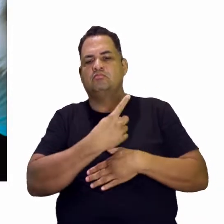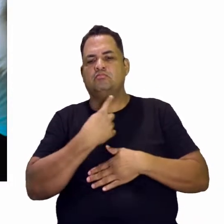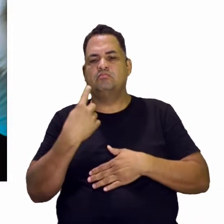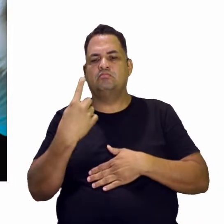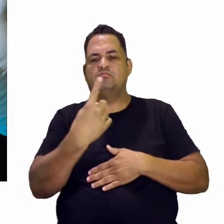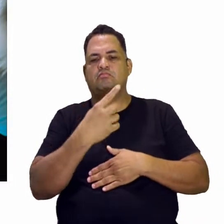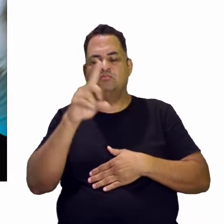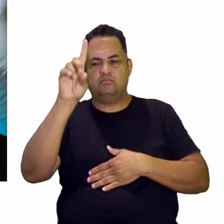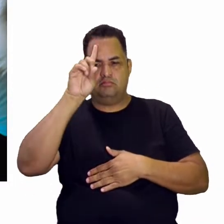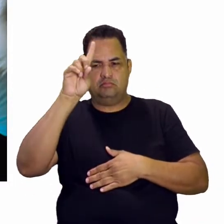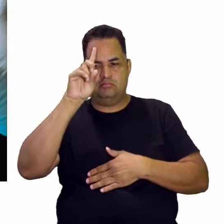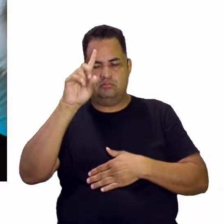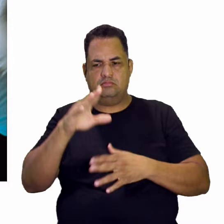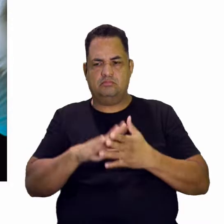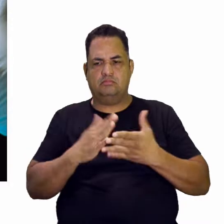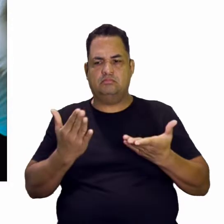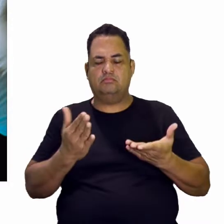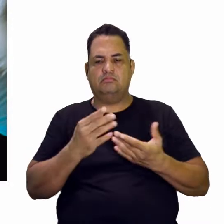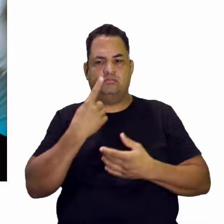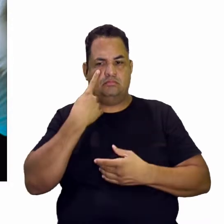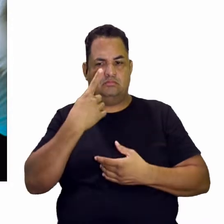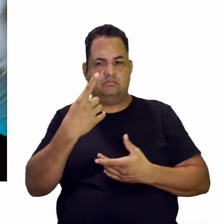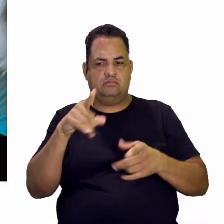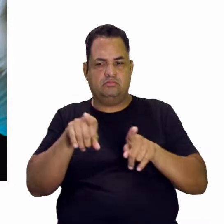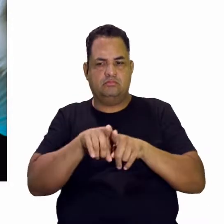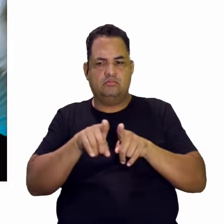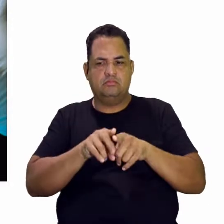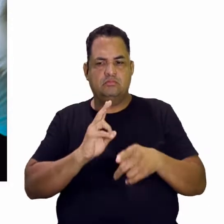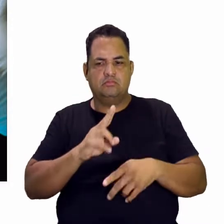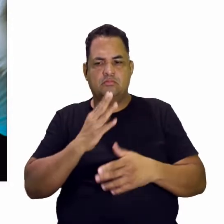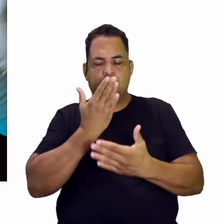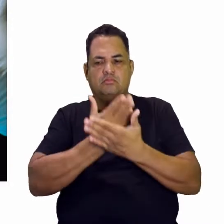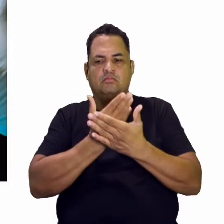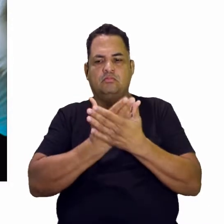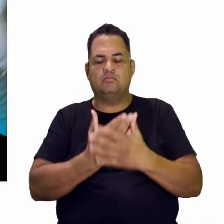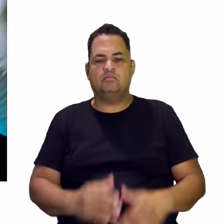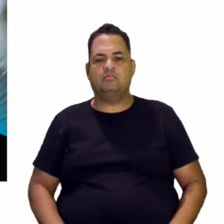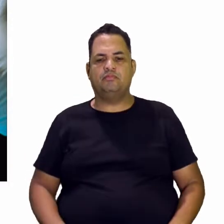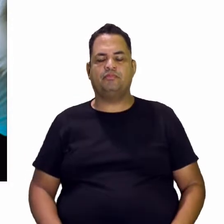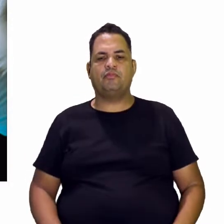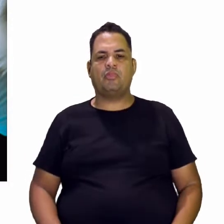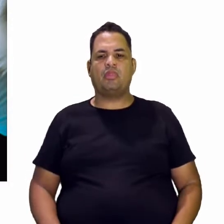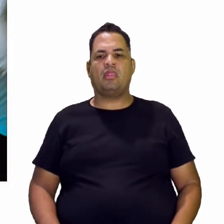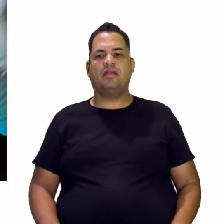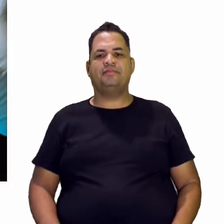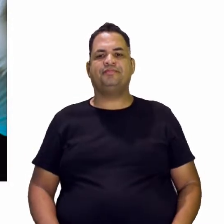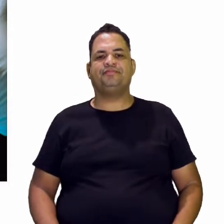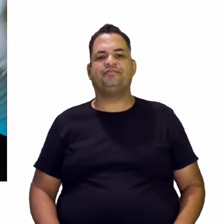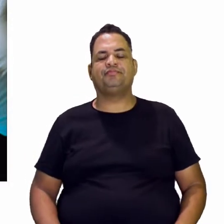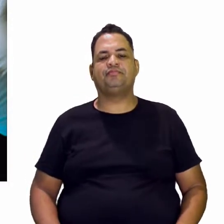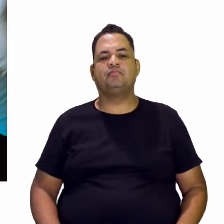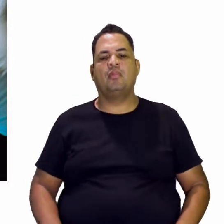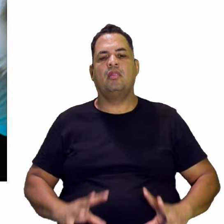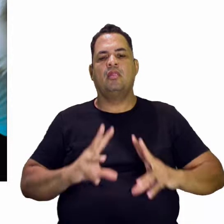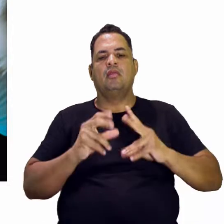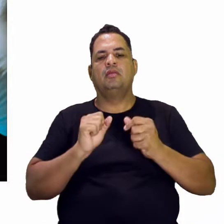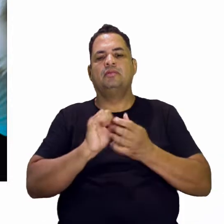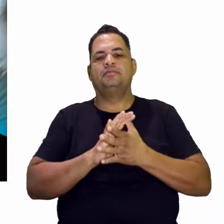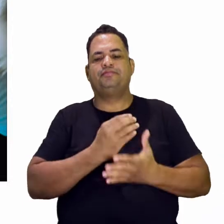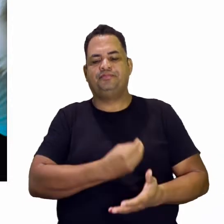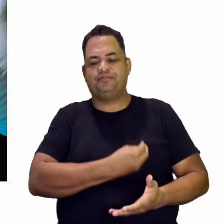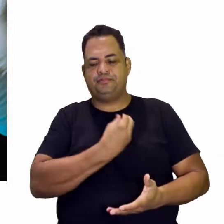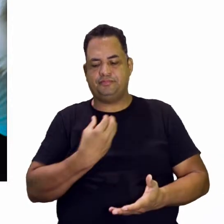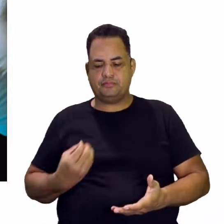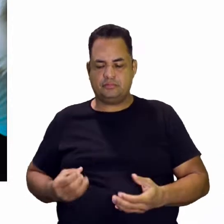nosso cotidiano. Então, a gente vai ver isso aqui também durante a aula, tá bom? Então, como elas são encontradas em todos os ecossistemas da